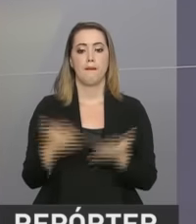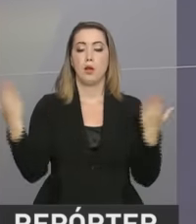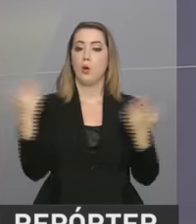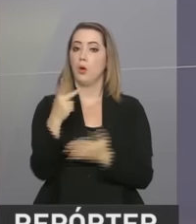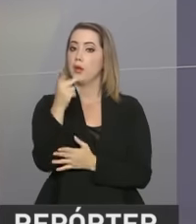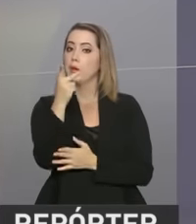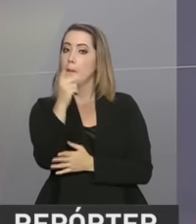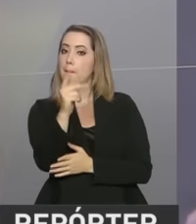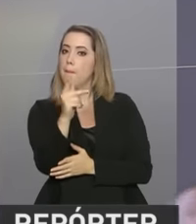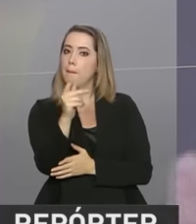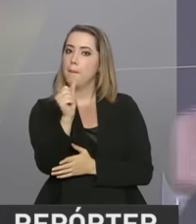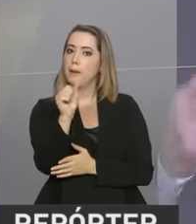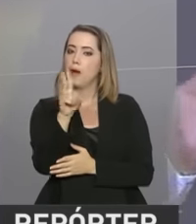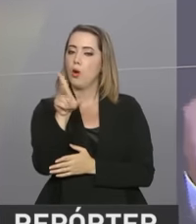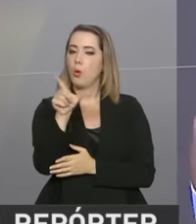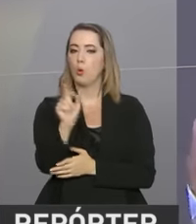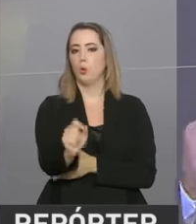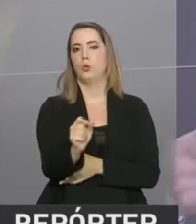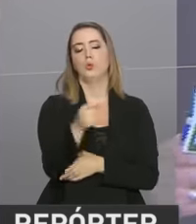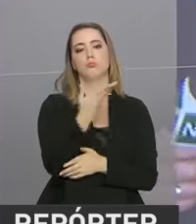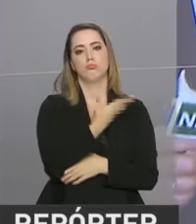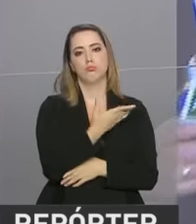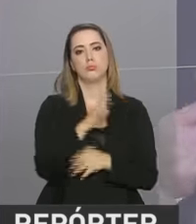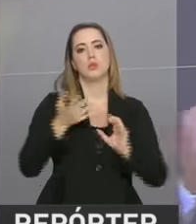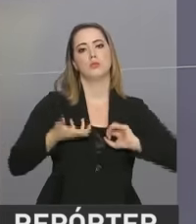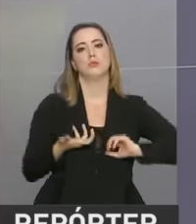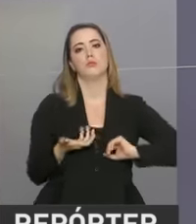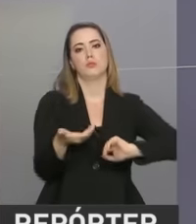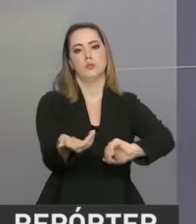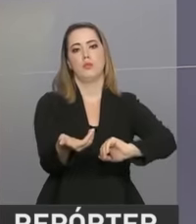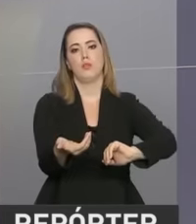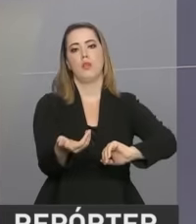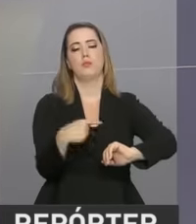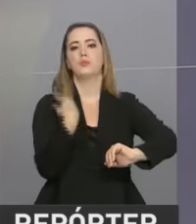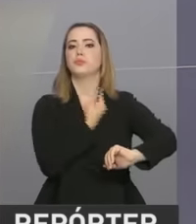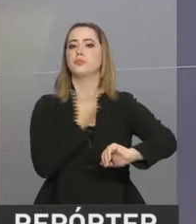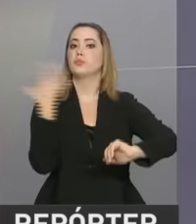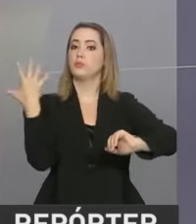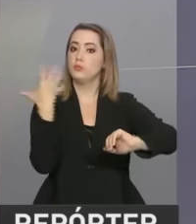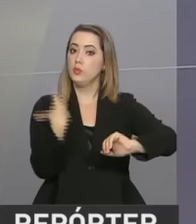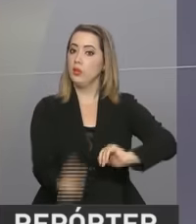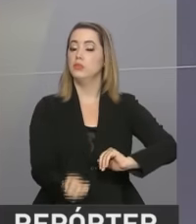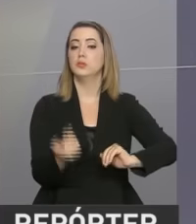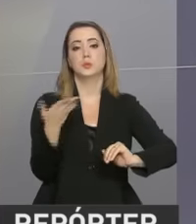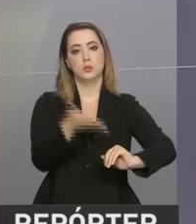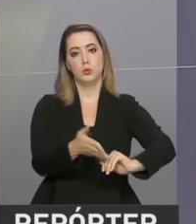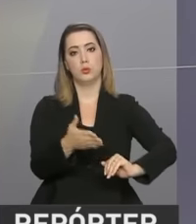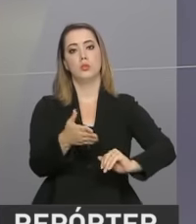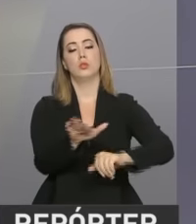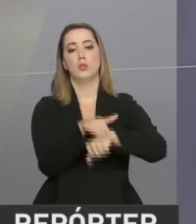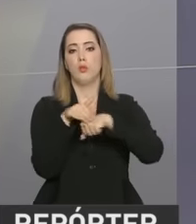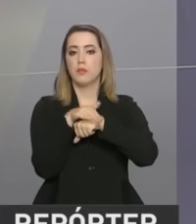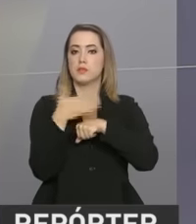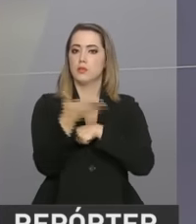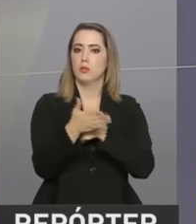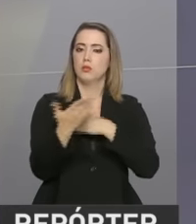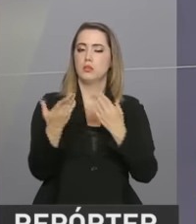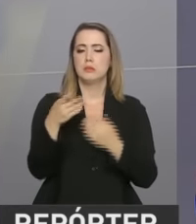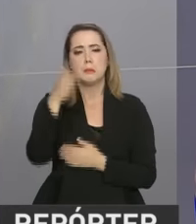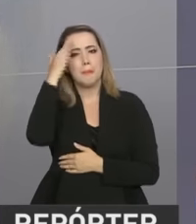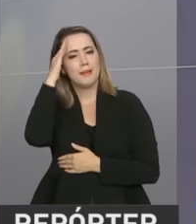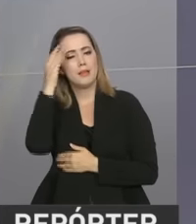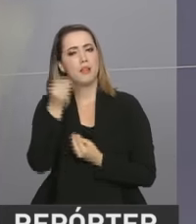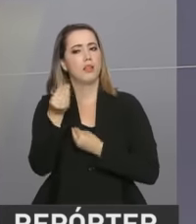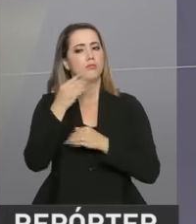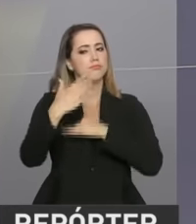Paulo Lassalva, que nós vimos na reportagem, está no Congresso Nacional e aí é para lá que a gente vai conversar com ele para saber como será a tramitação da proposta de